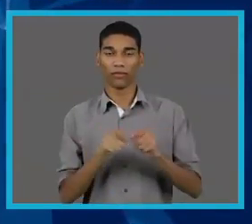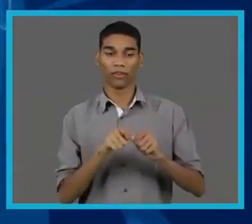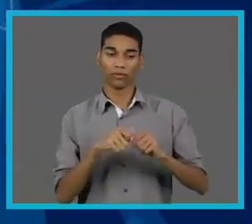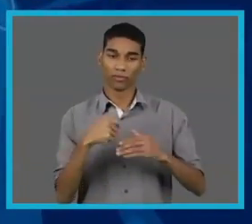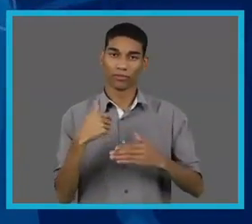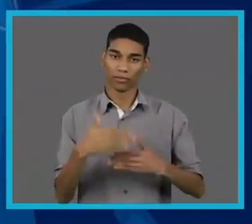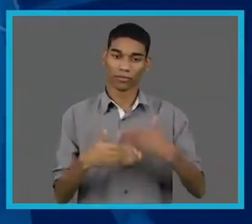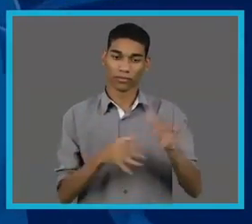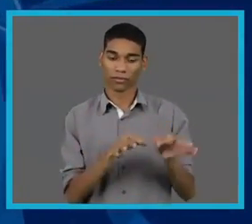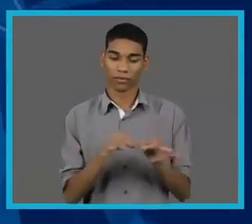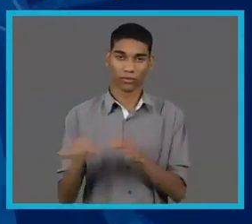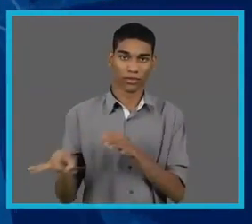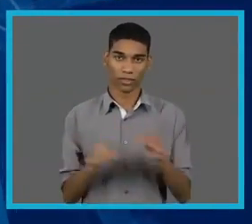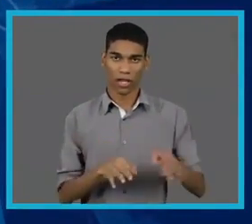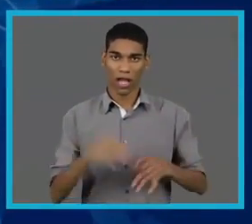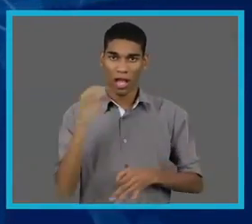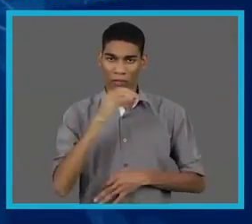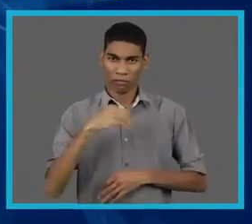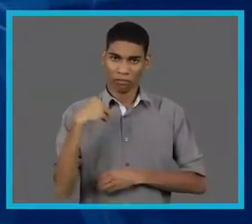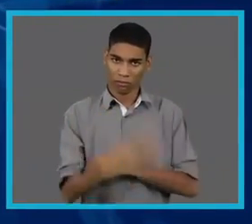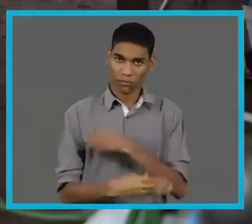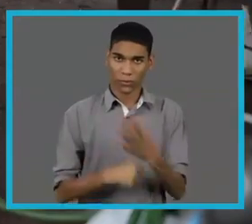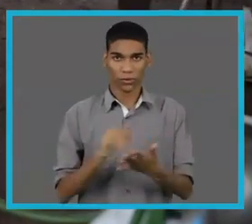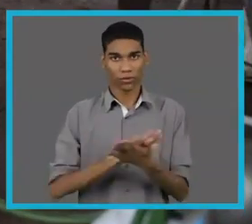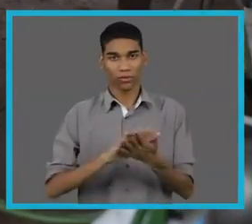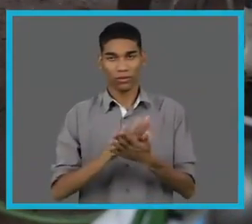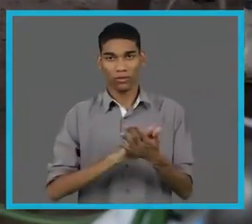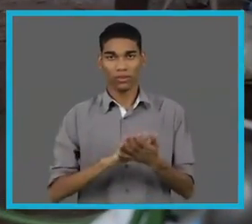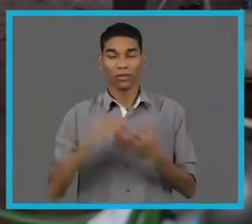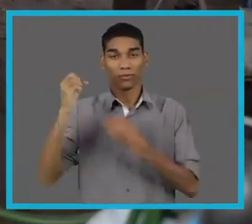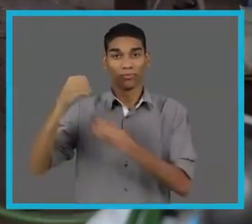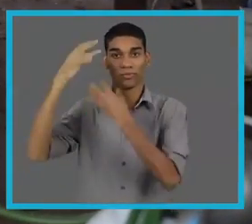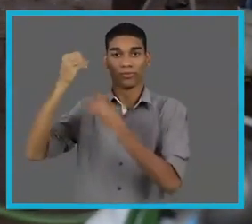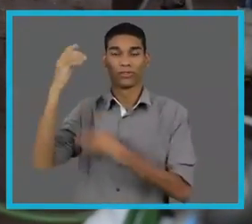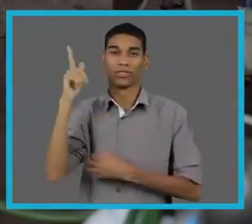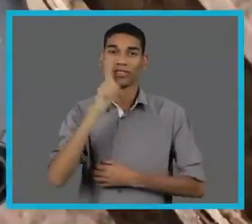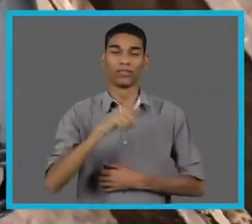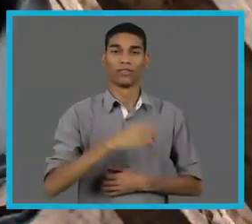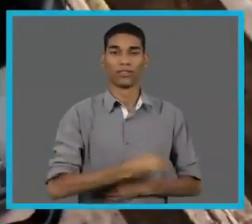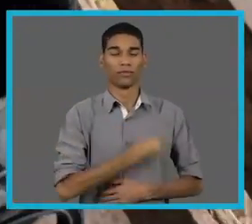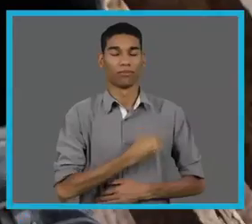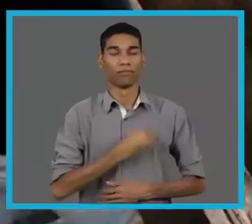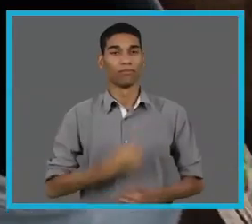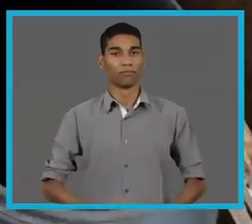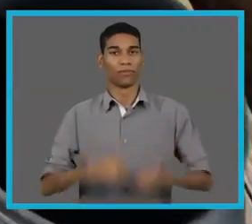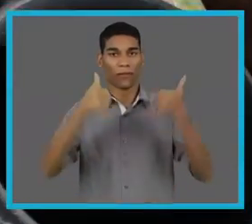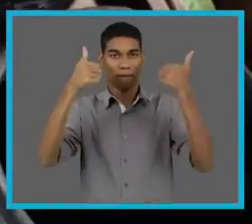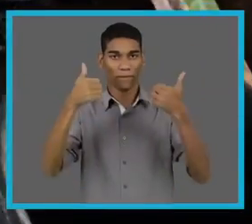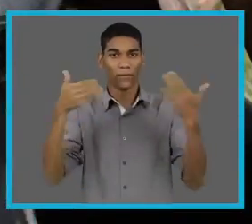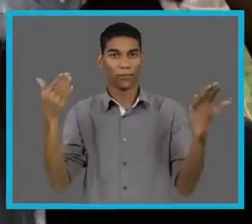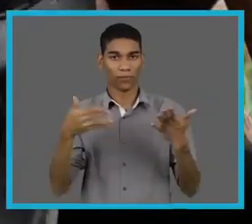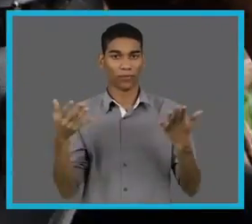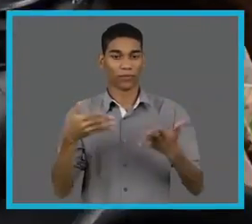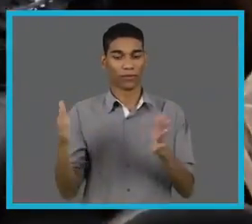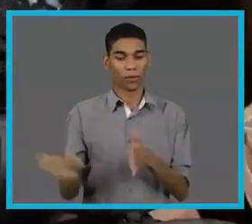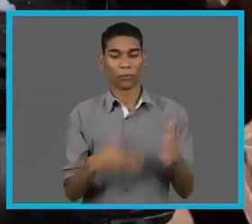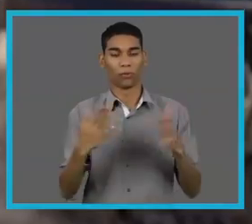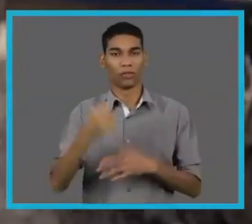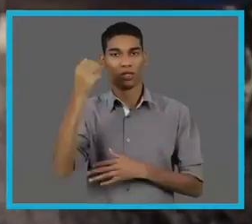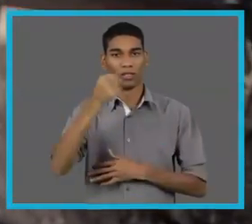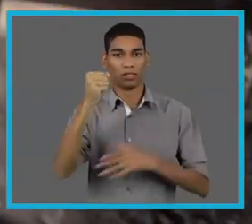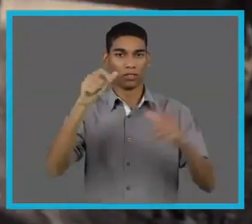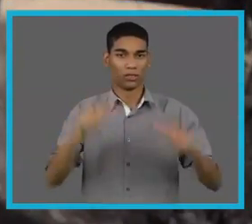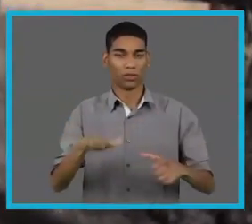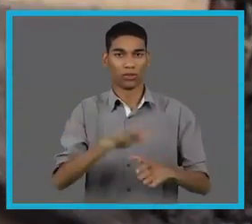de maneira gradativa, nunca de forma brusca. Para ter acesso a essas informações que mudaram para melhor a produção de leite